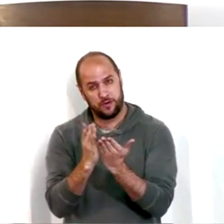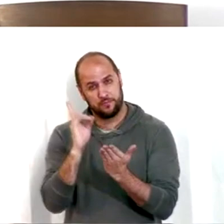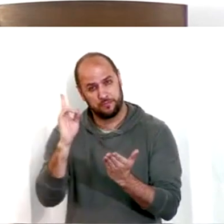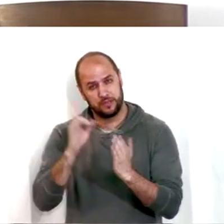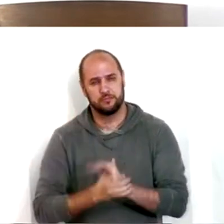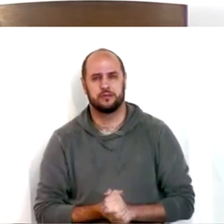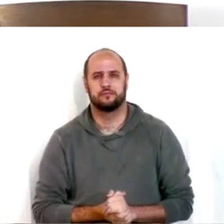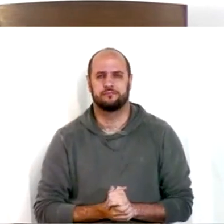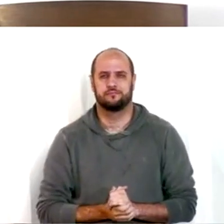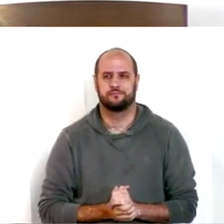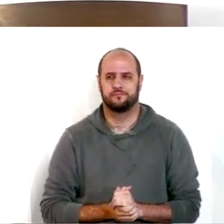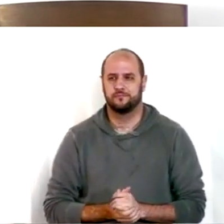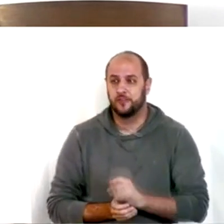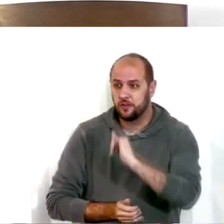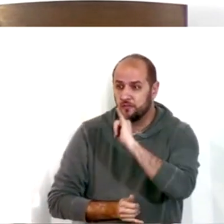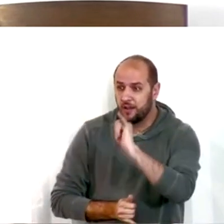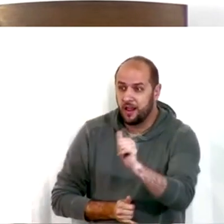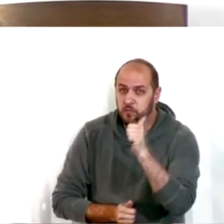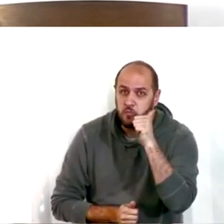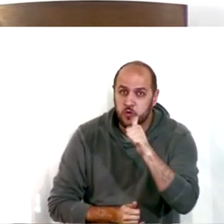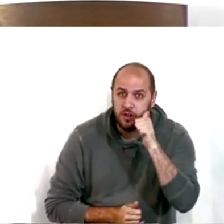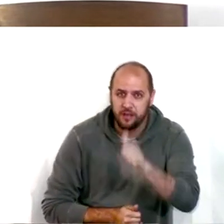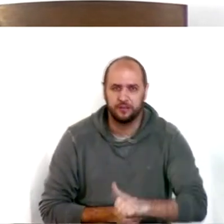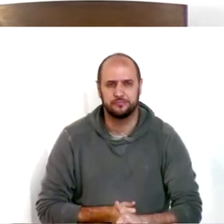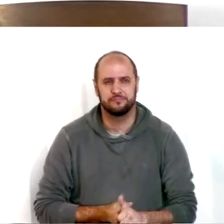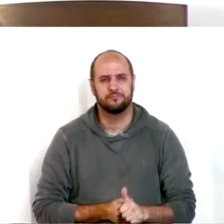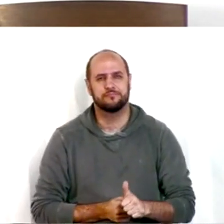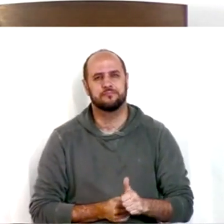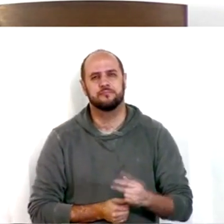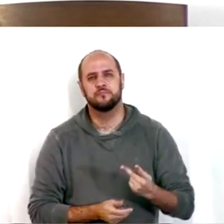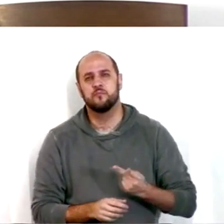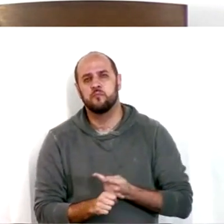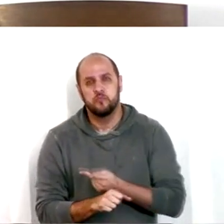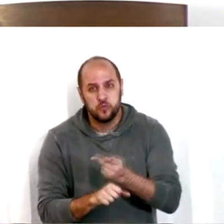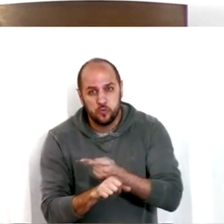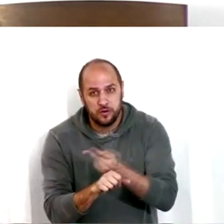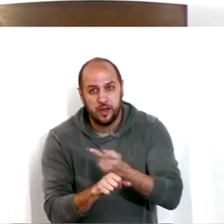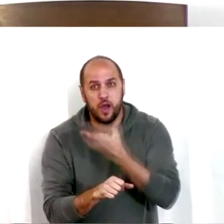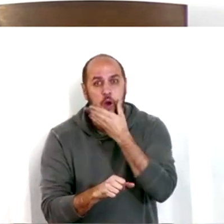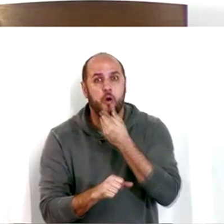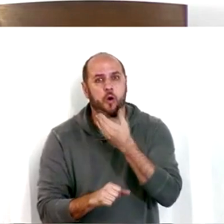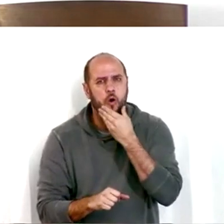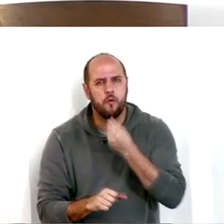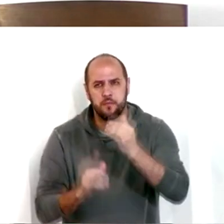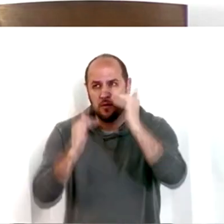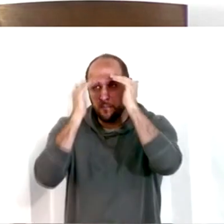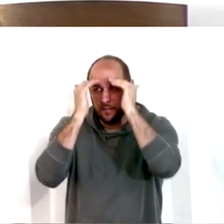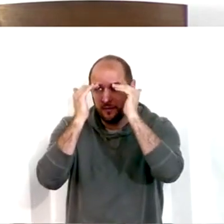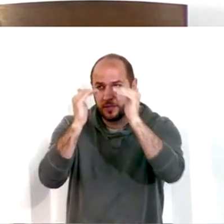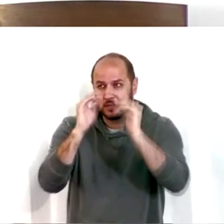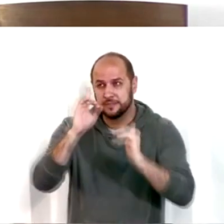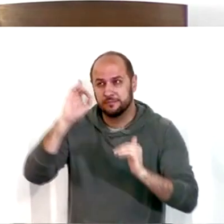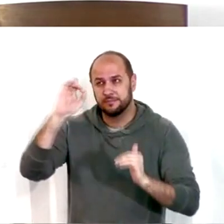Uma palavra às moças. Busque um homem temente a Deus,